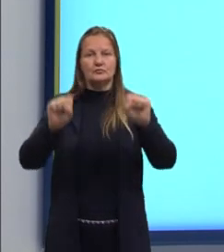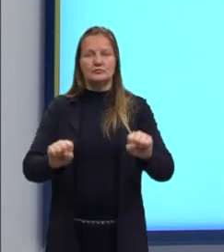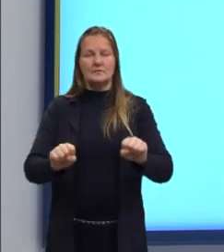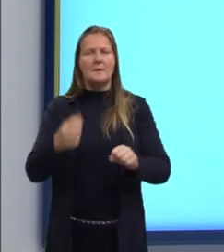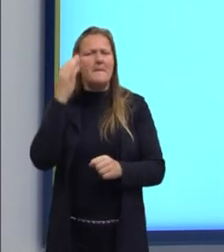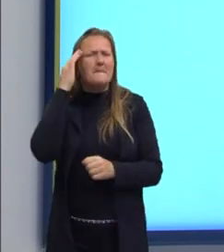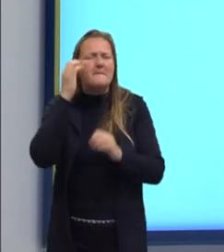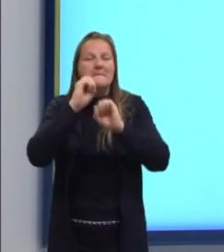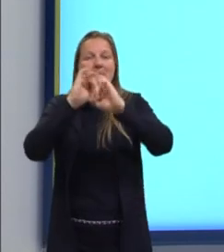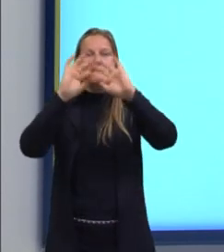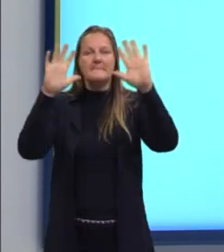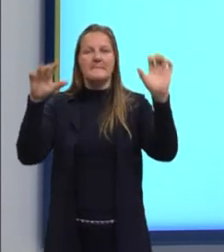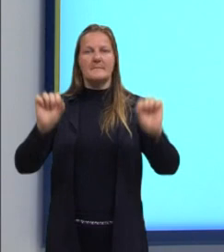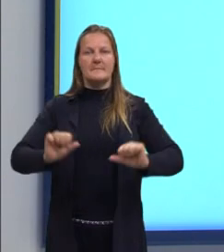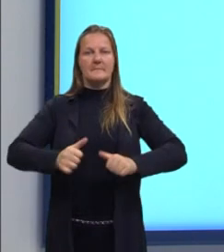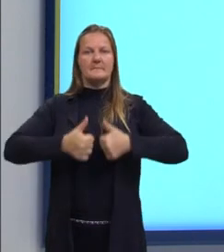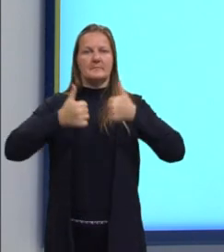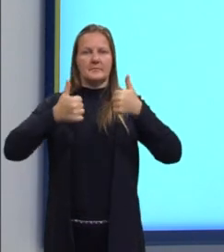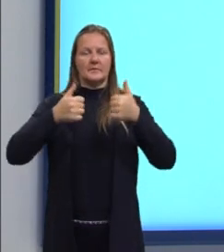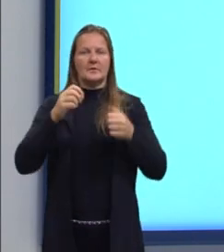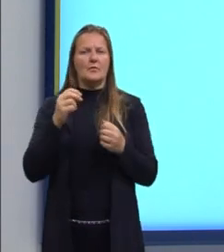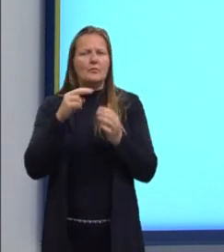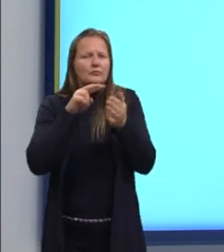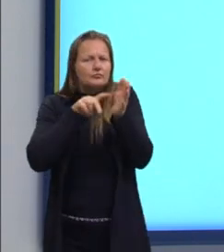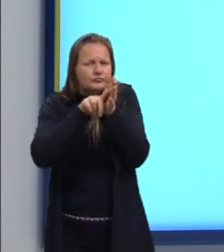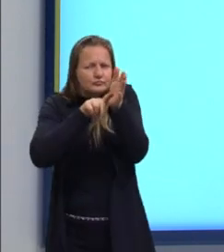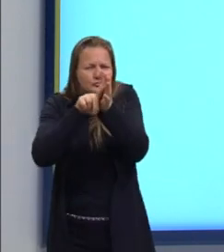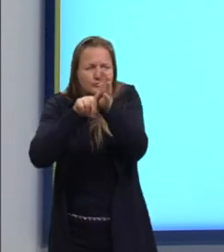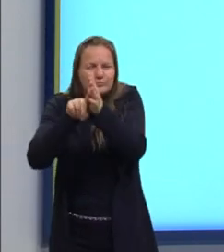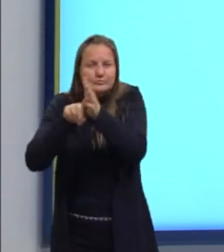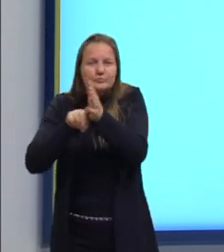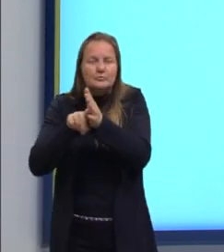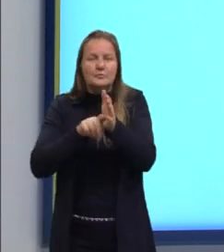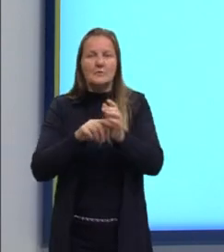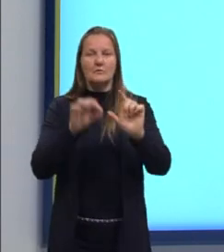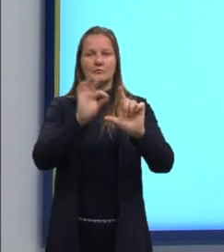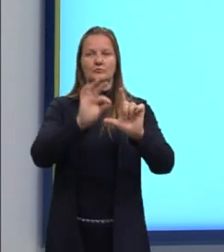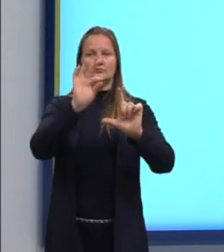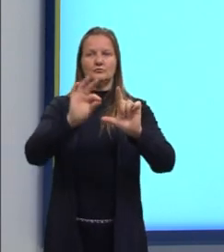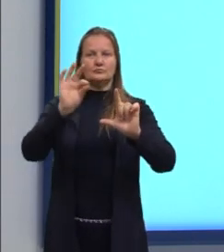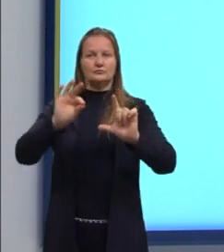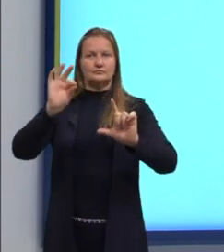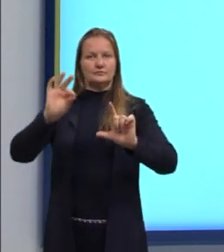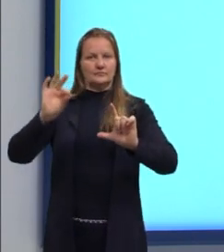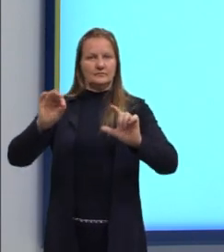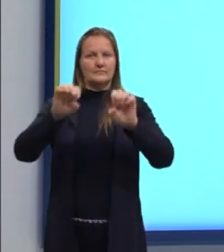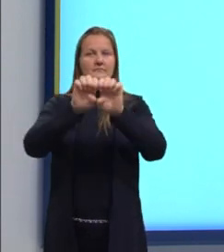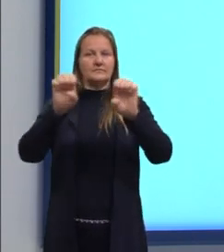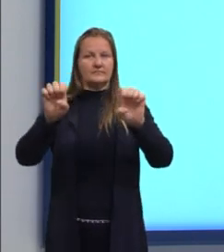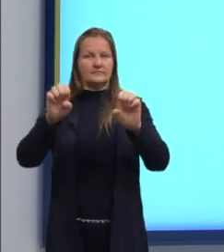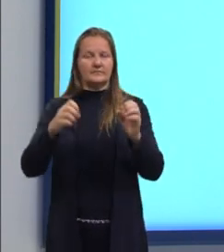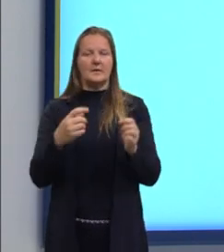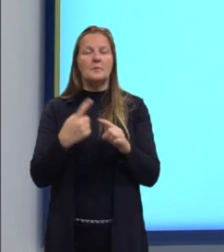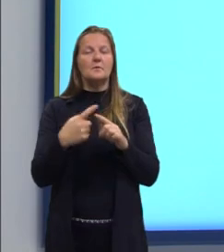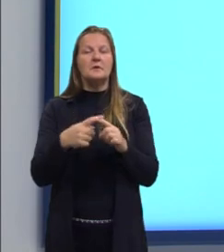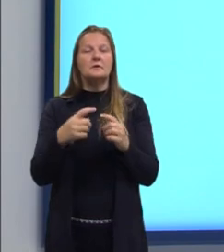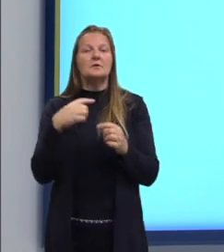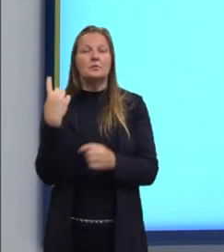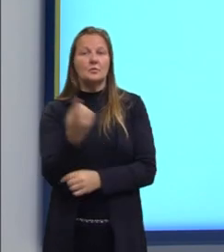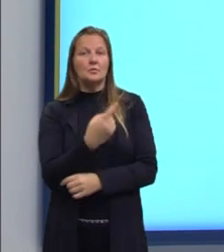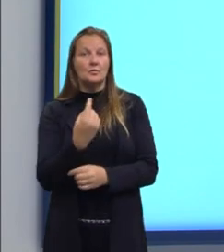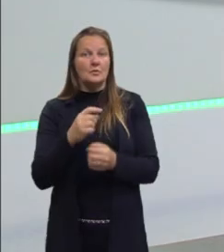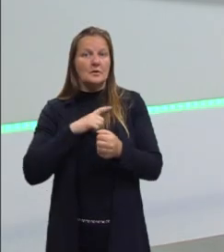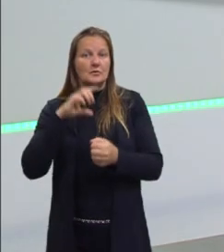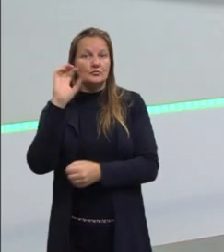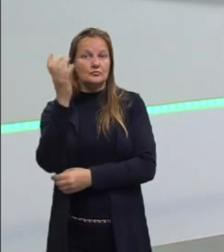melhor essa situações nós vamos verificar então o gráfico dessas equações né porque quando a gente tem